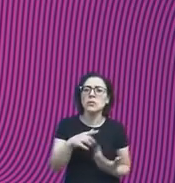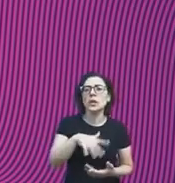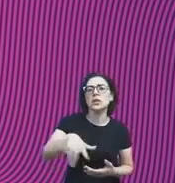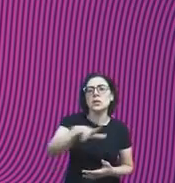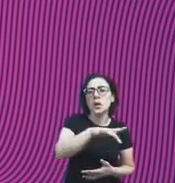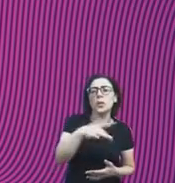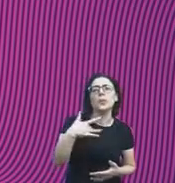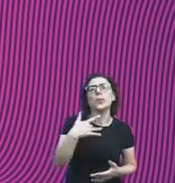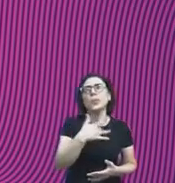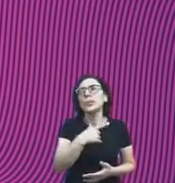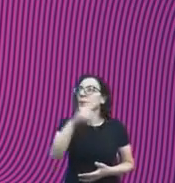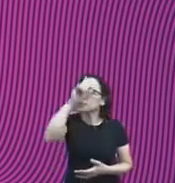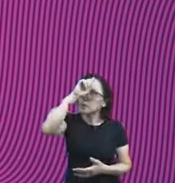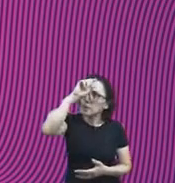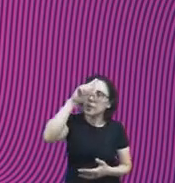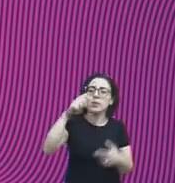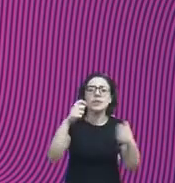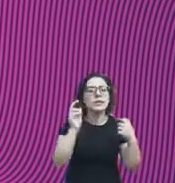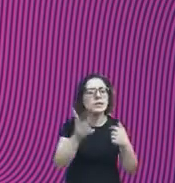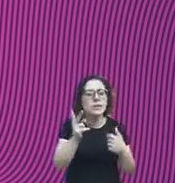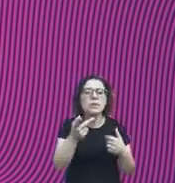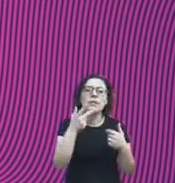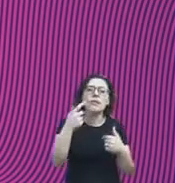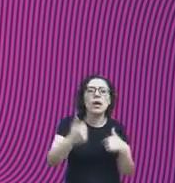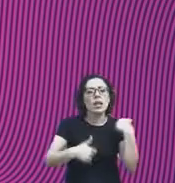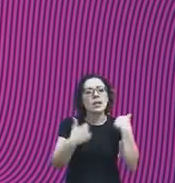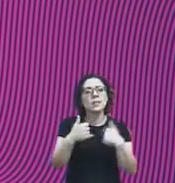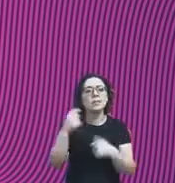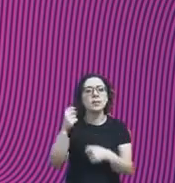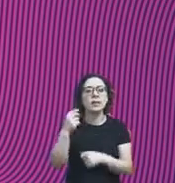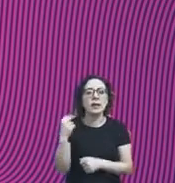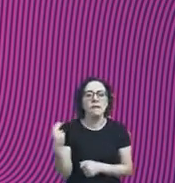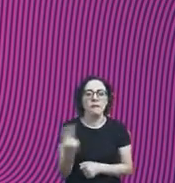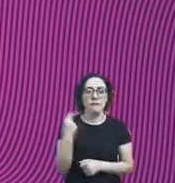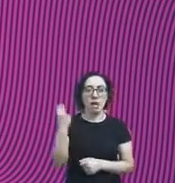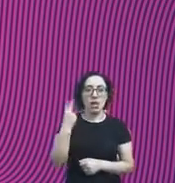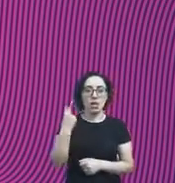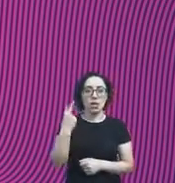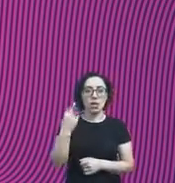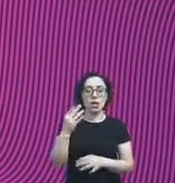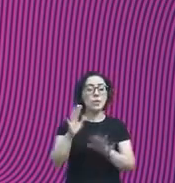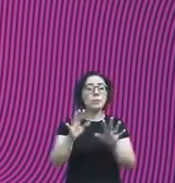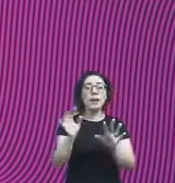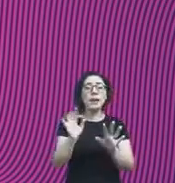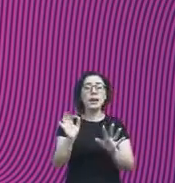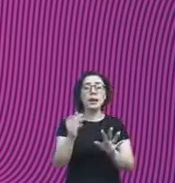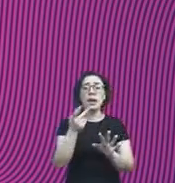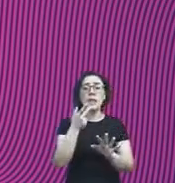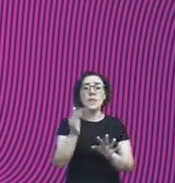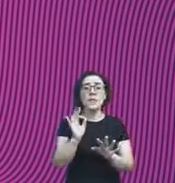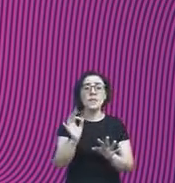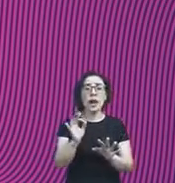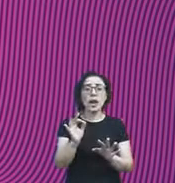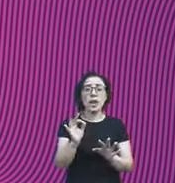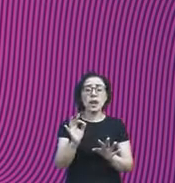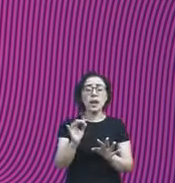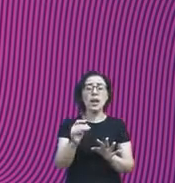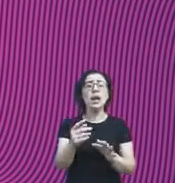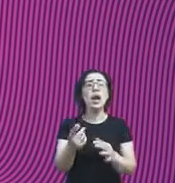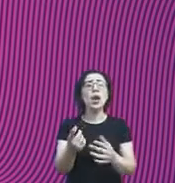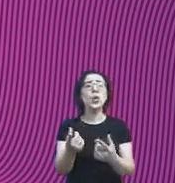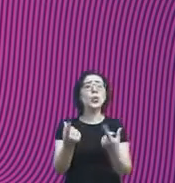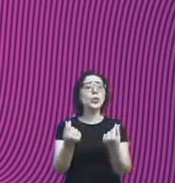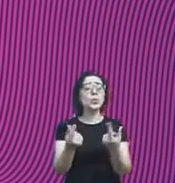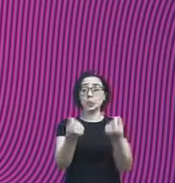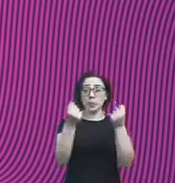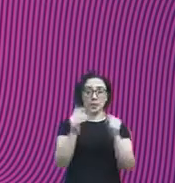valor e terminam falando em preço. As pesquisas da ANAP mostram que